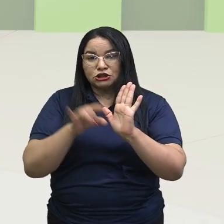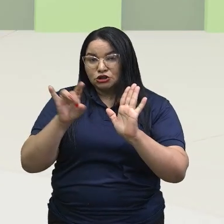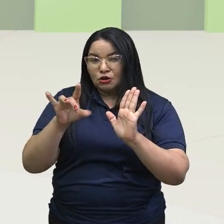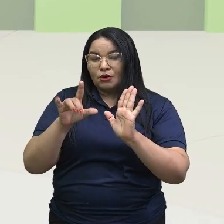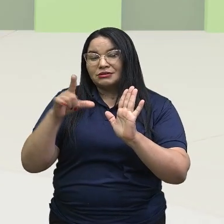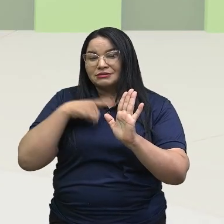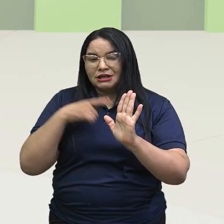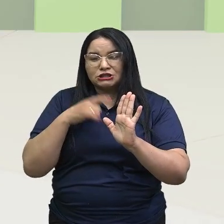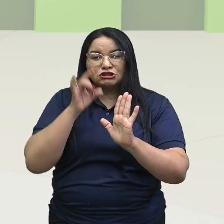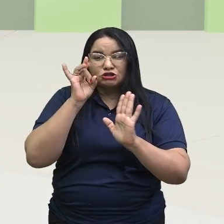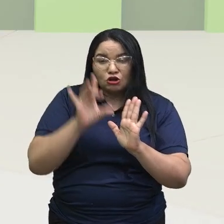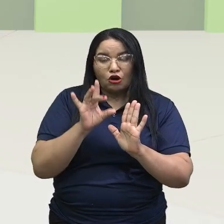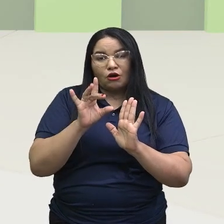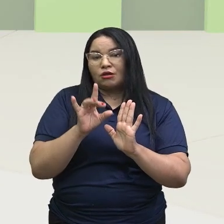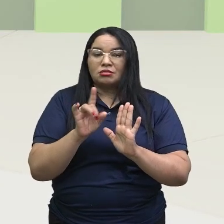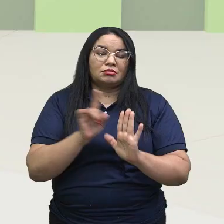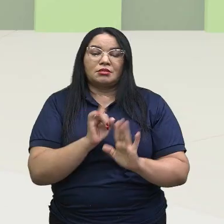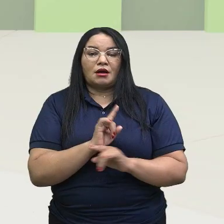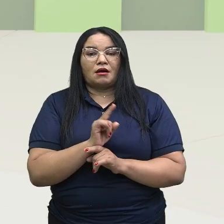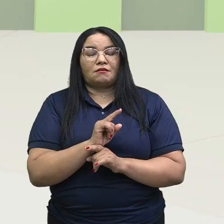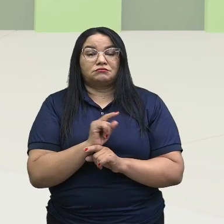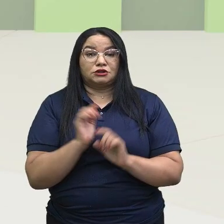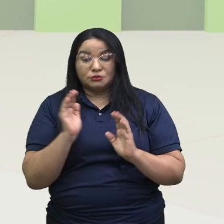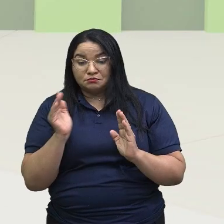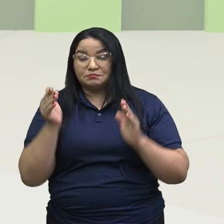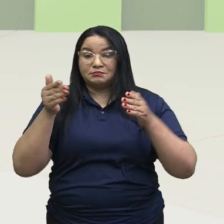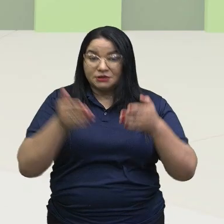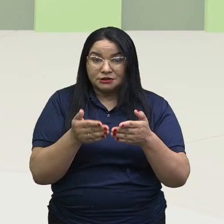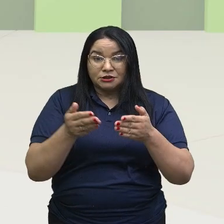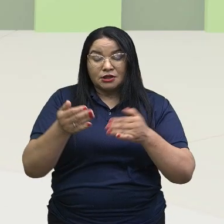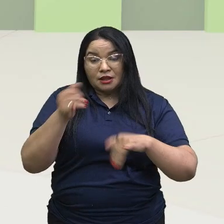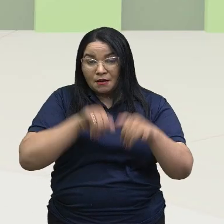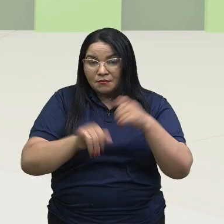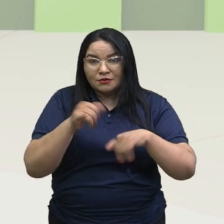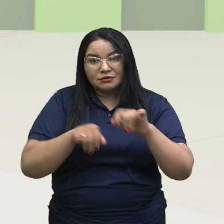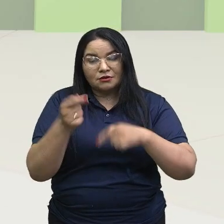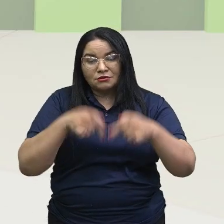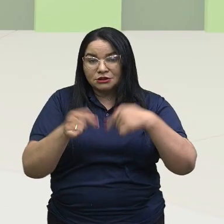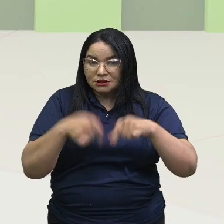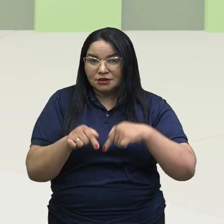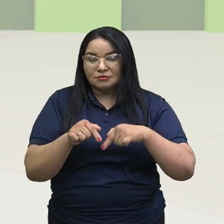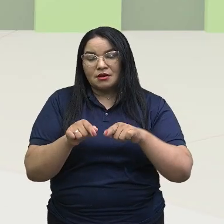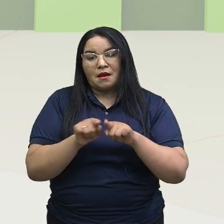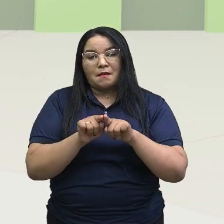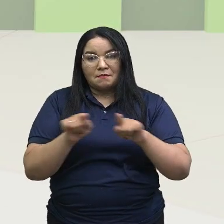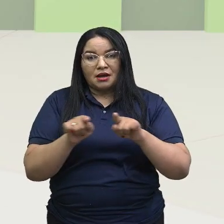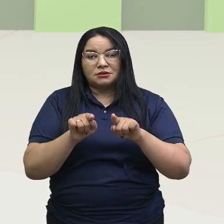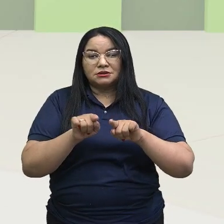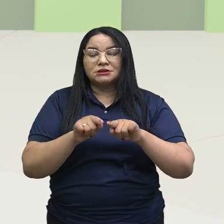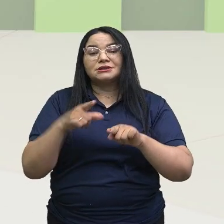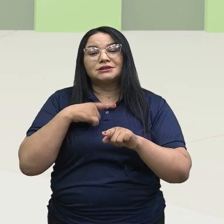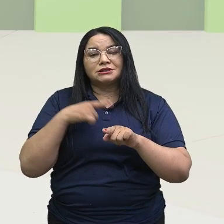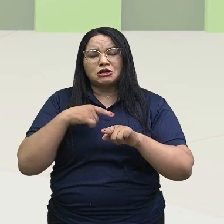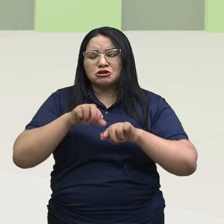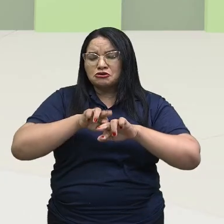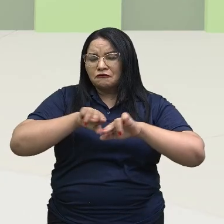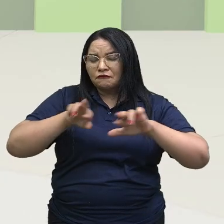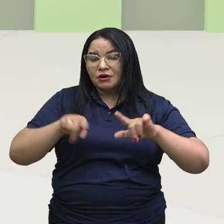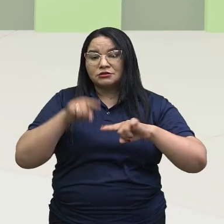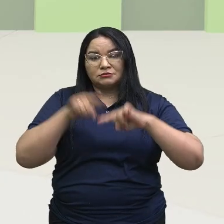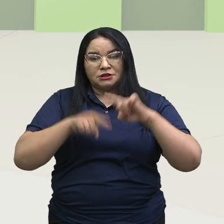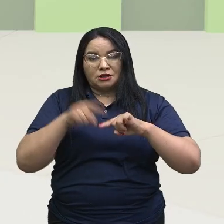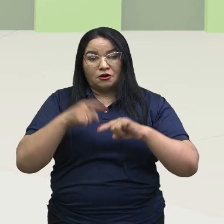ter aqueles. A gente foi especificamente no laboratório de química, tá? E é isso que a gente vai ver. Dê uma